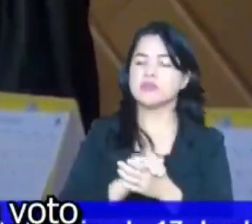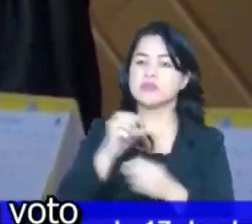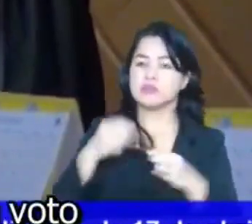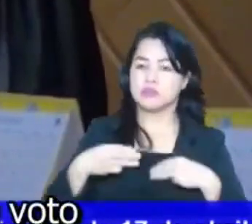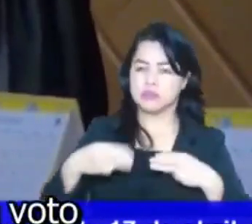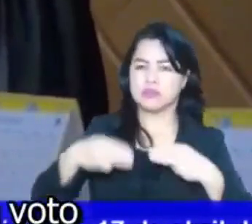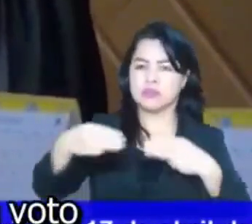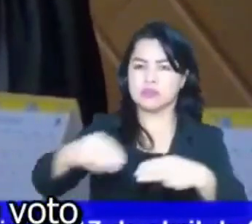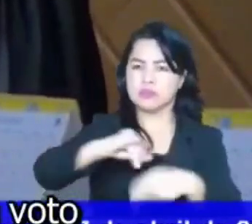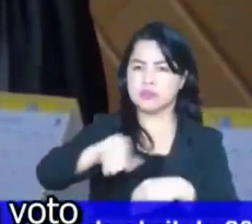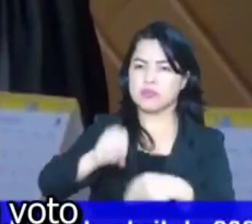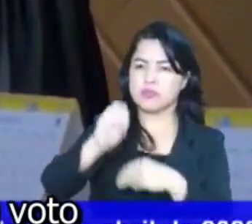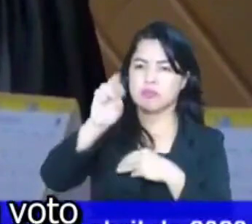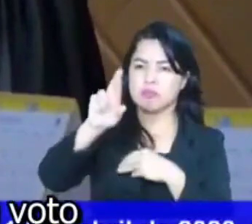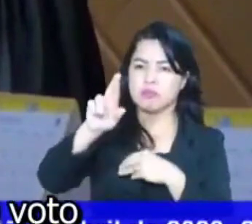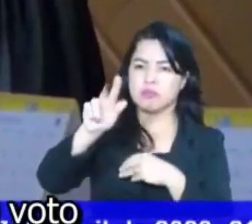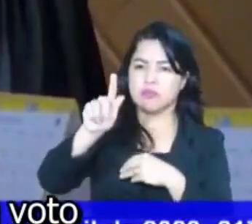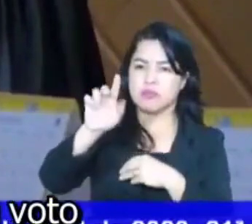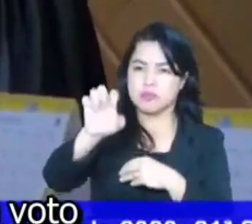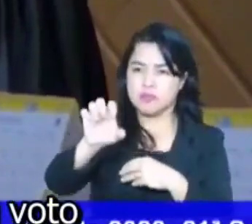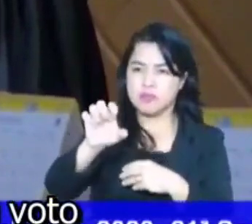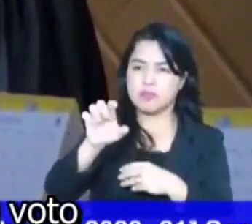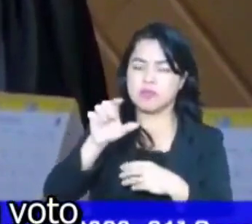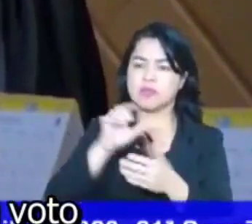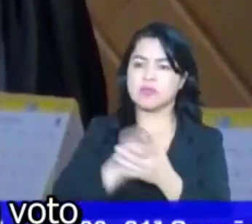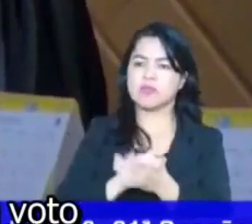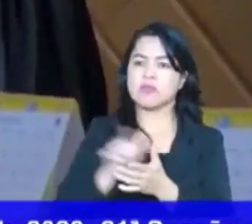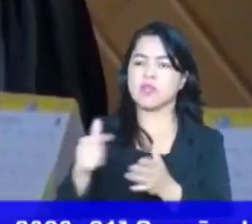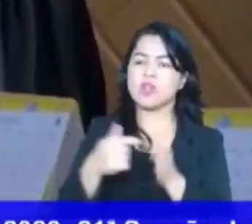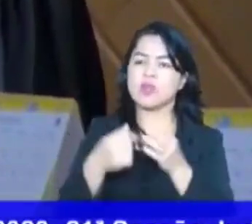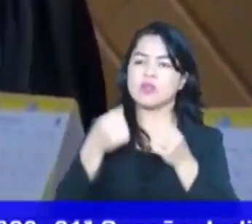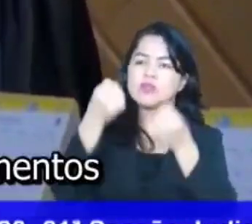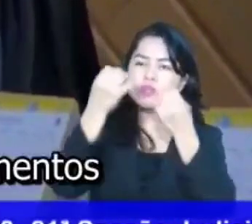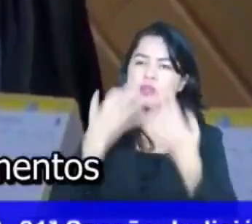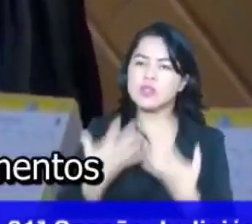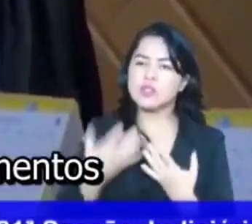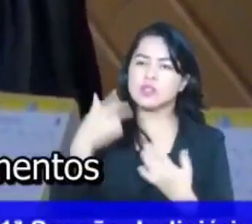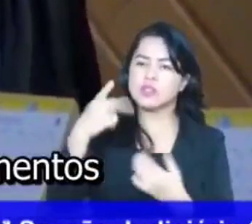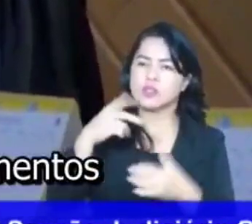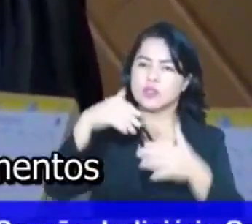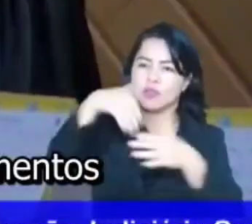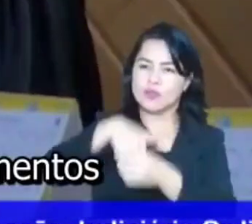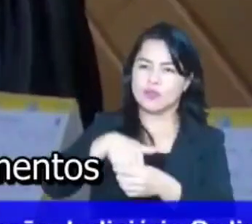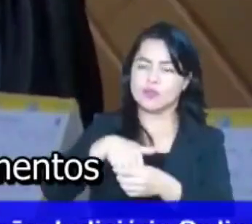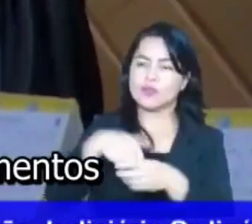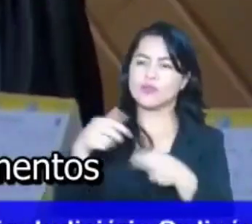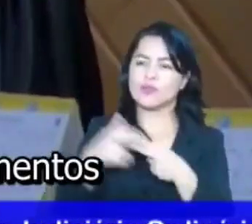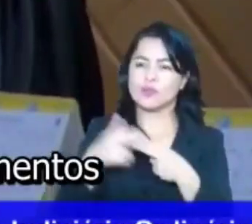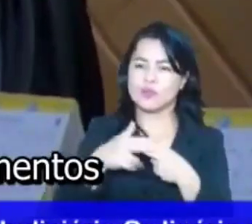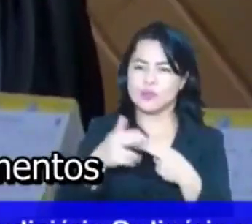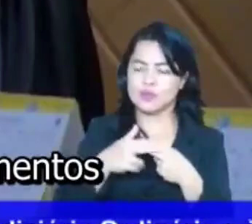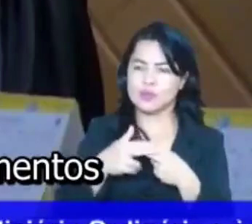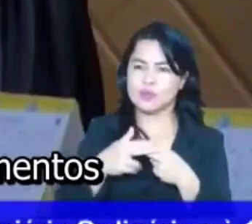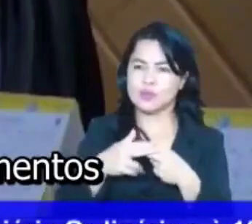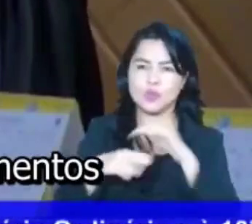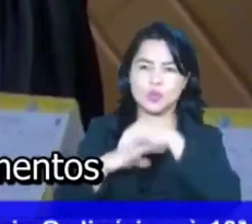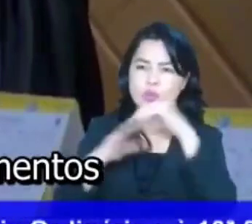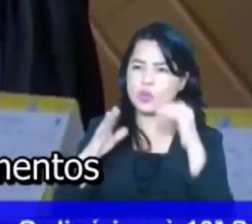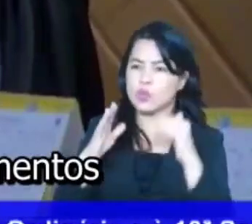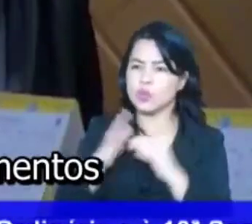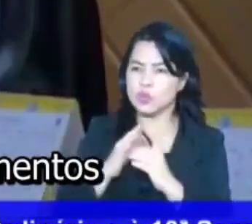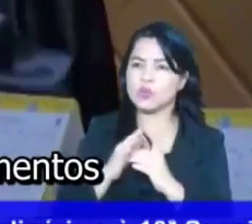ministro Jorge Mussi, ao fundamentar o seu voto, ele utiliza praticamente integralmente todos